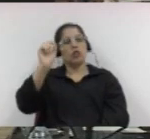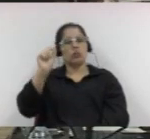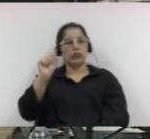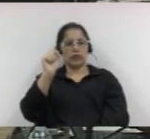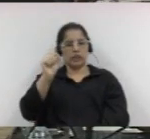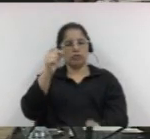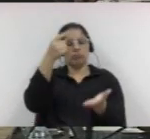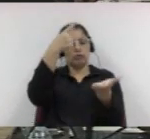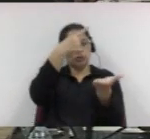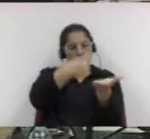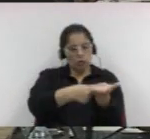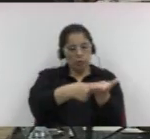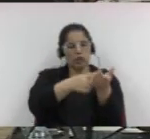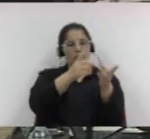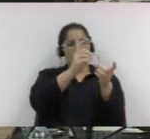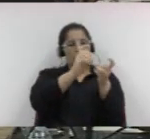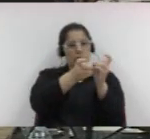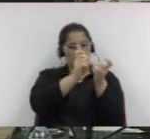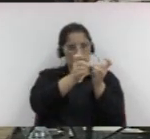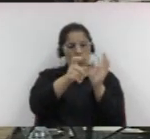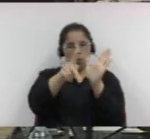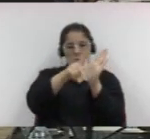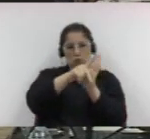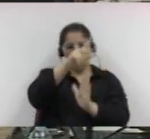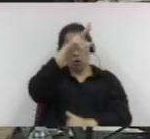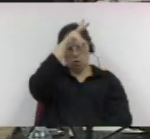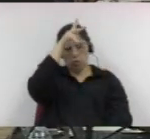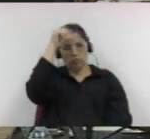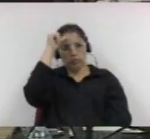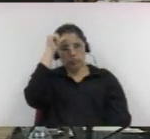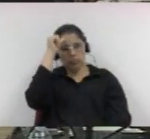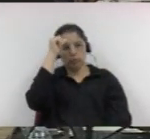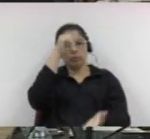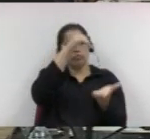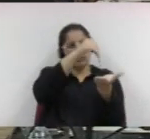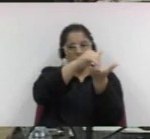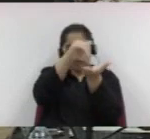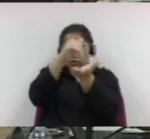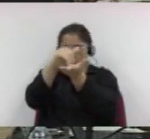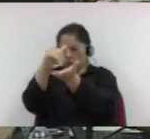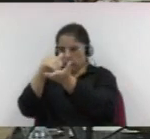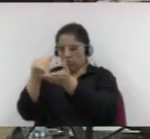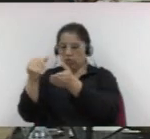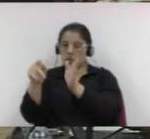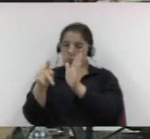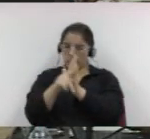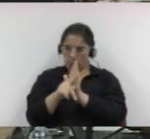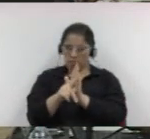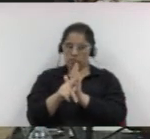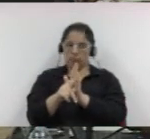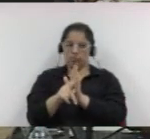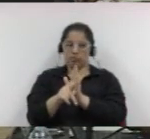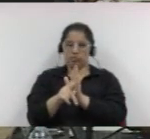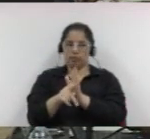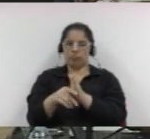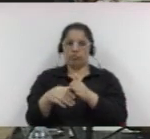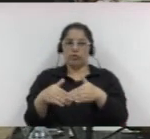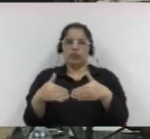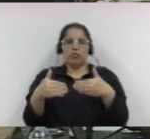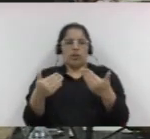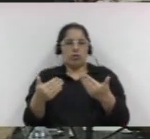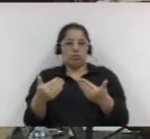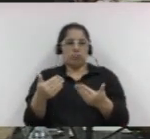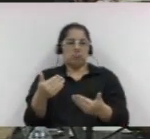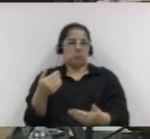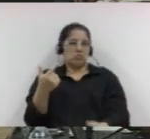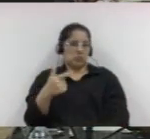executivo e os setores que são responsáveis pela construção daquele aeroporto. Então, eu não tenho medo de